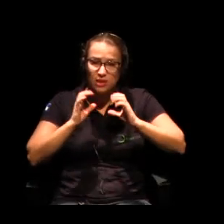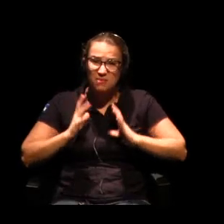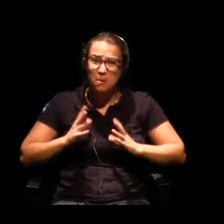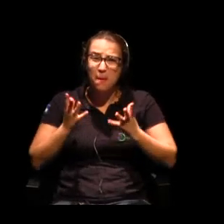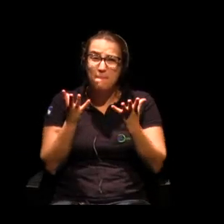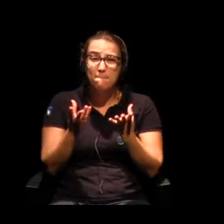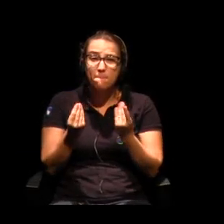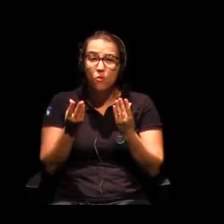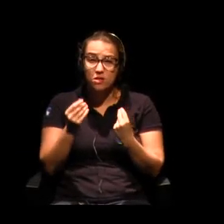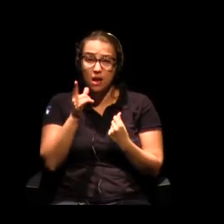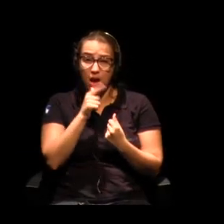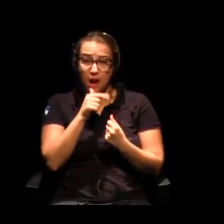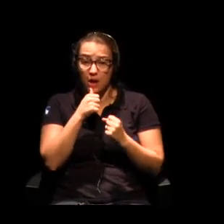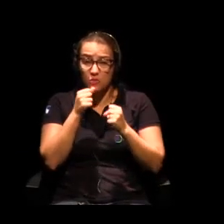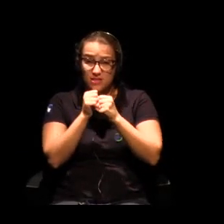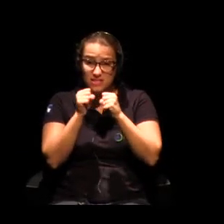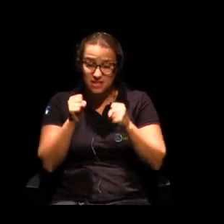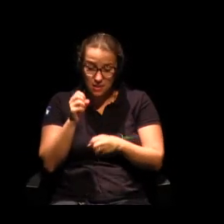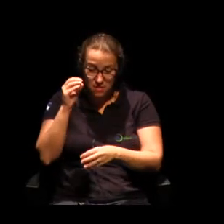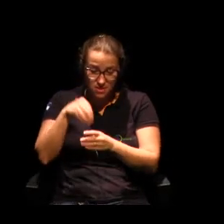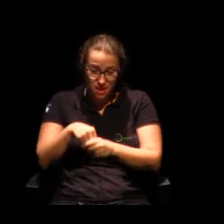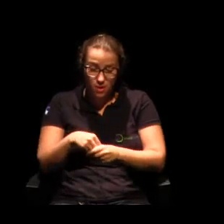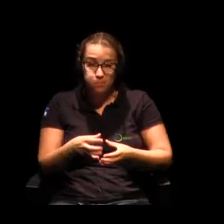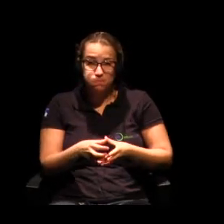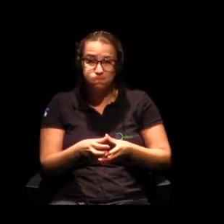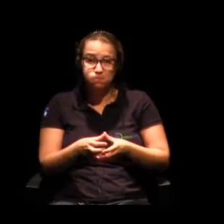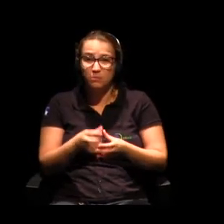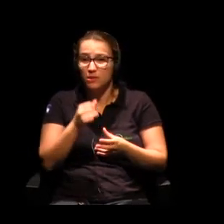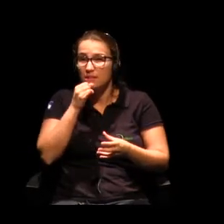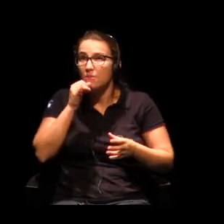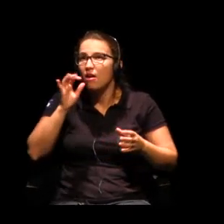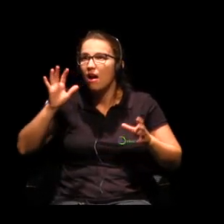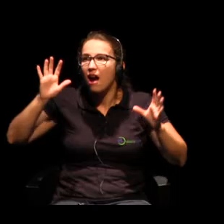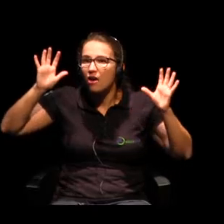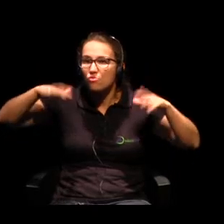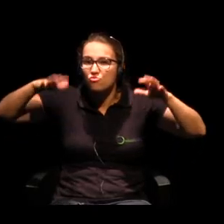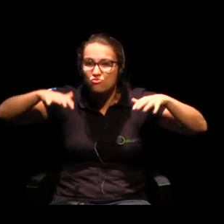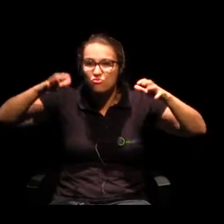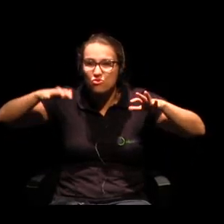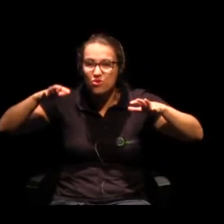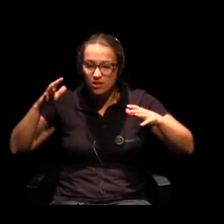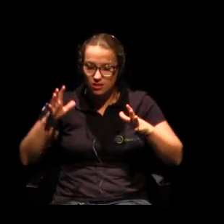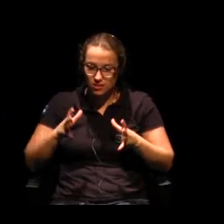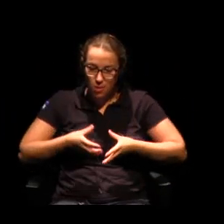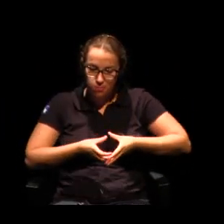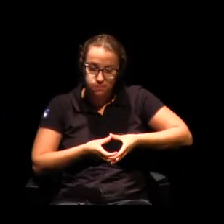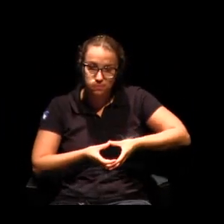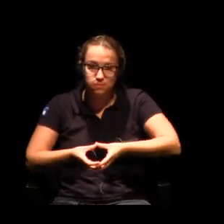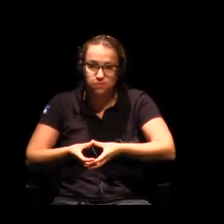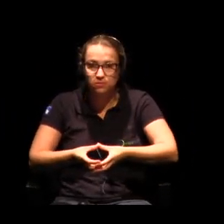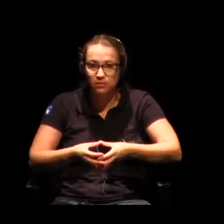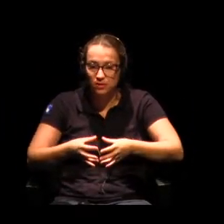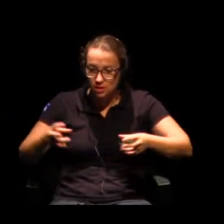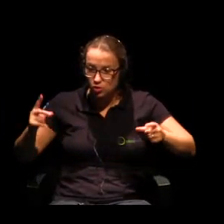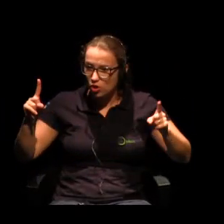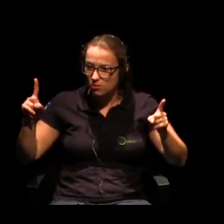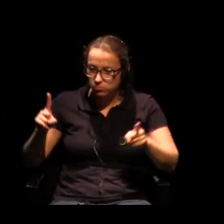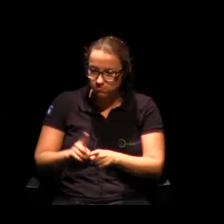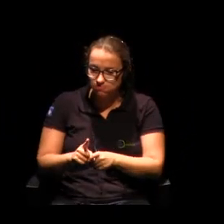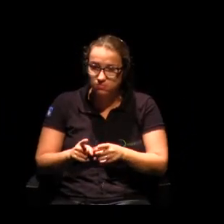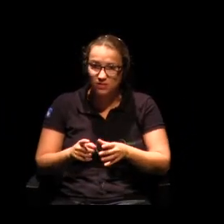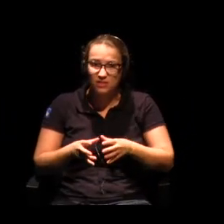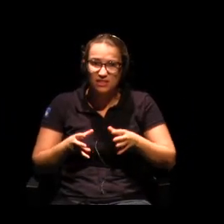quando temos muita água dentro do sistema, durante uma chuva, nós temos essa